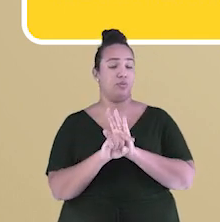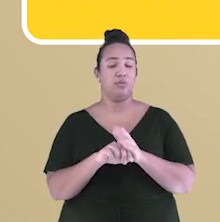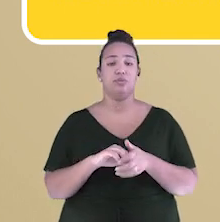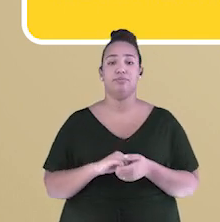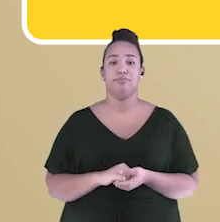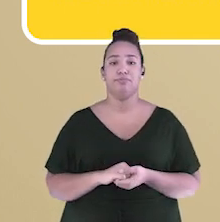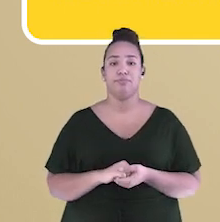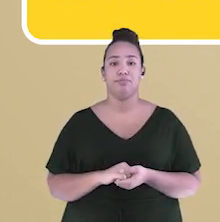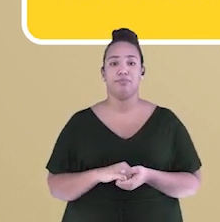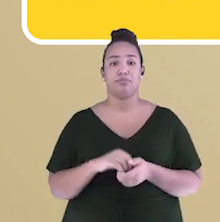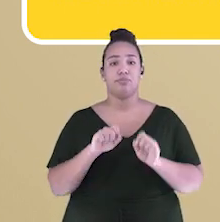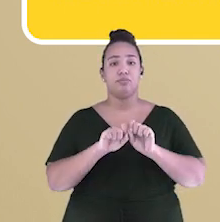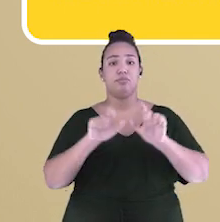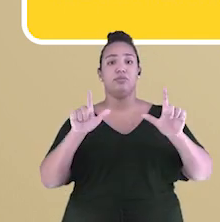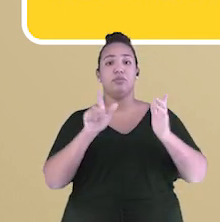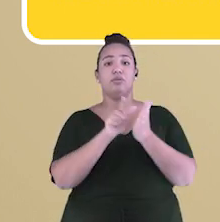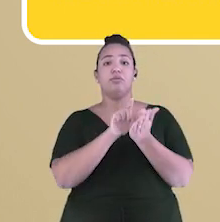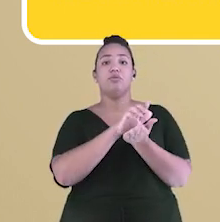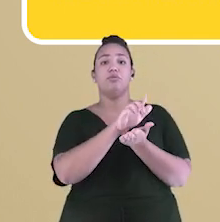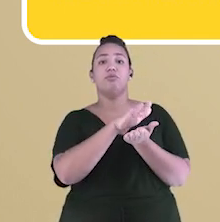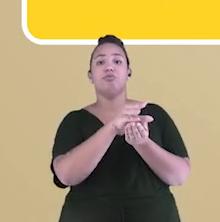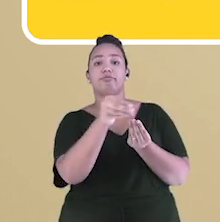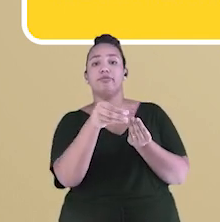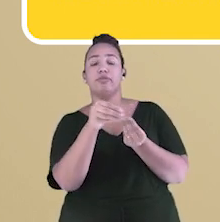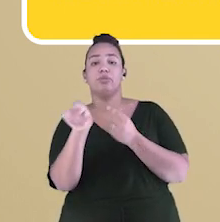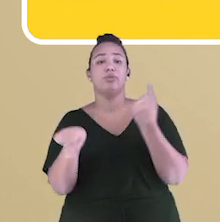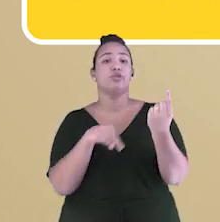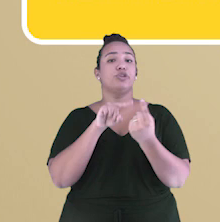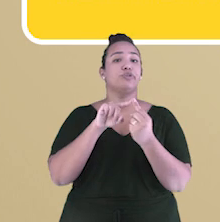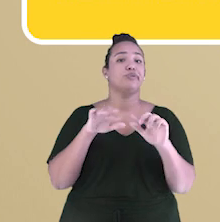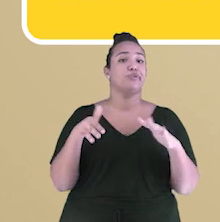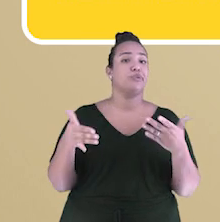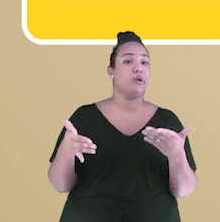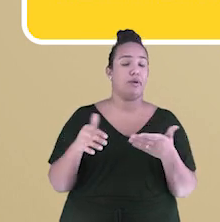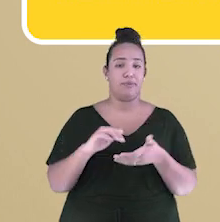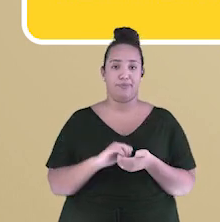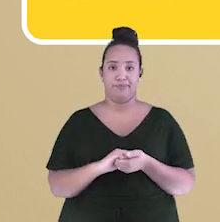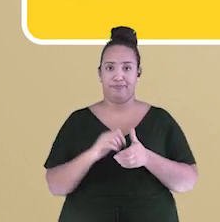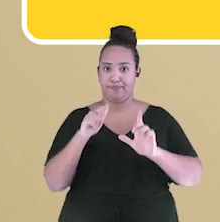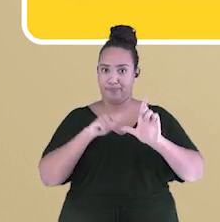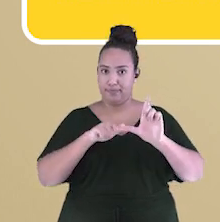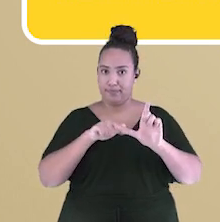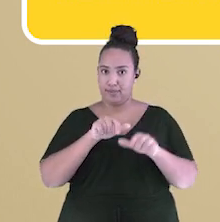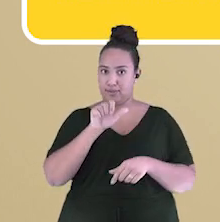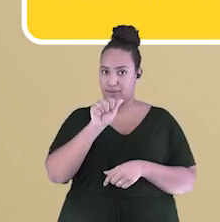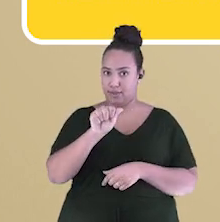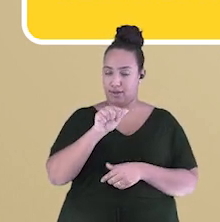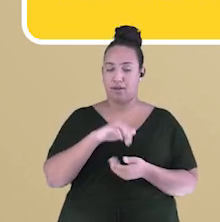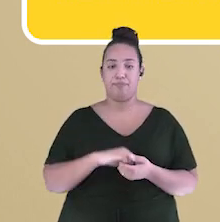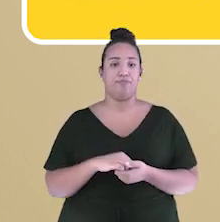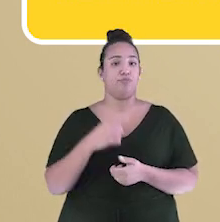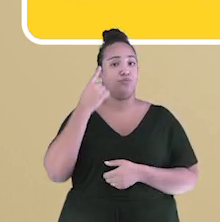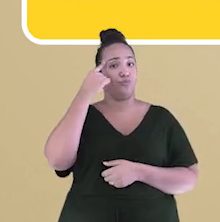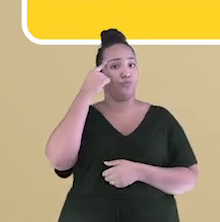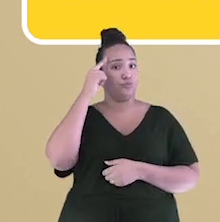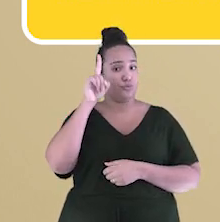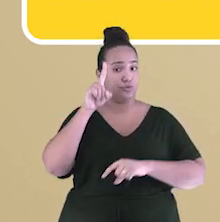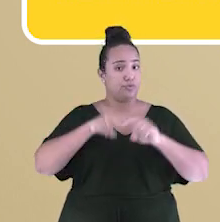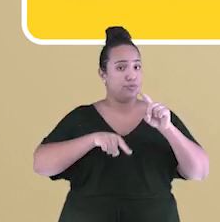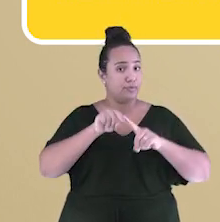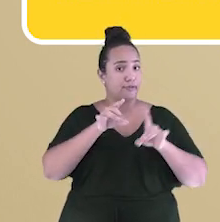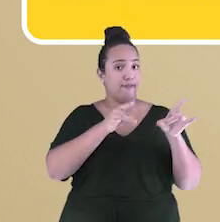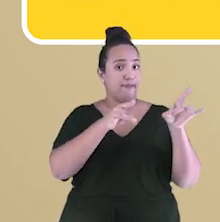Questão 4. Qual o objetivo deste folheto? Letra A. Divulgar um dia